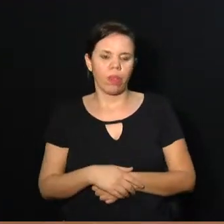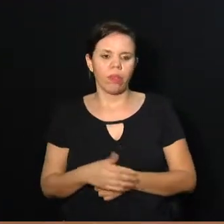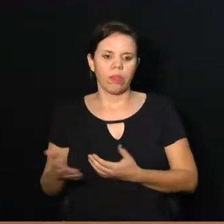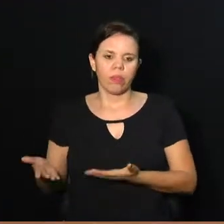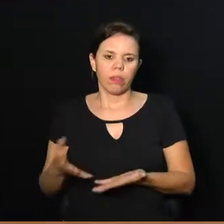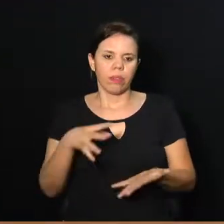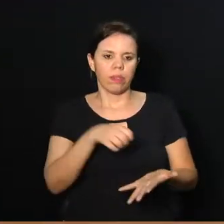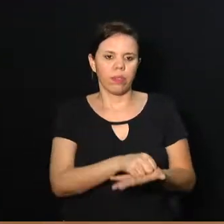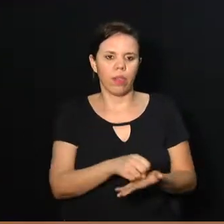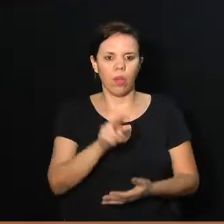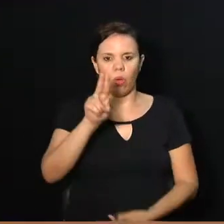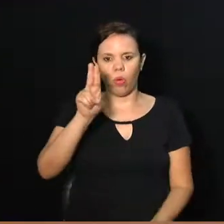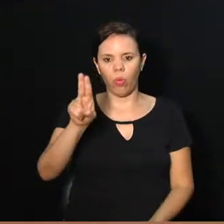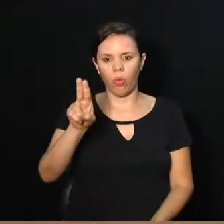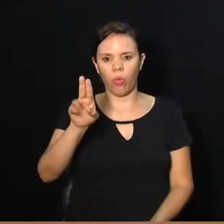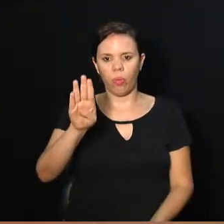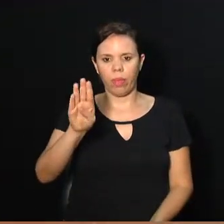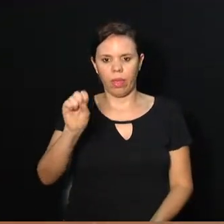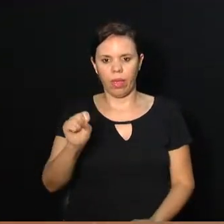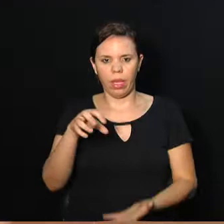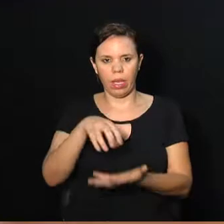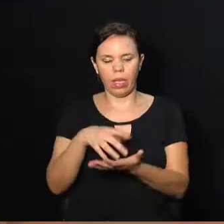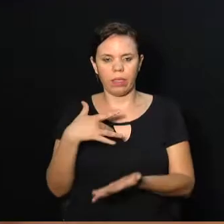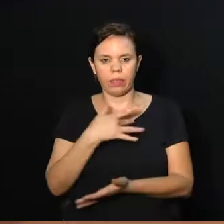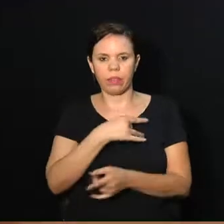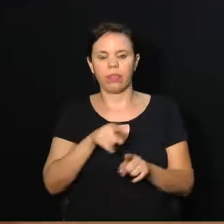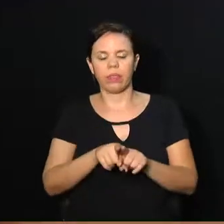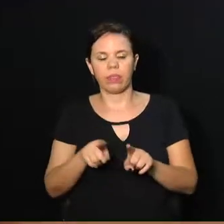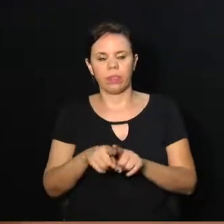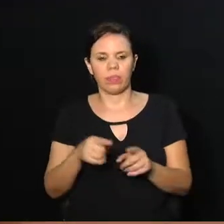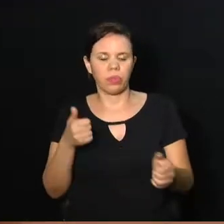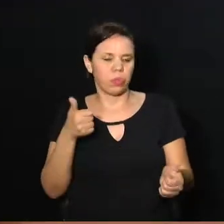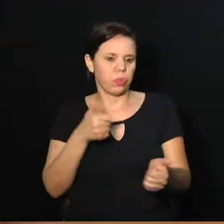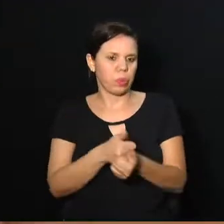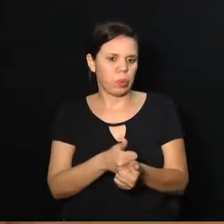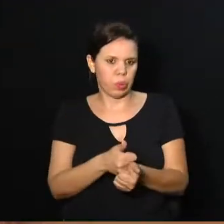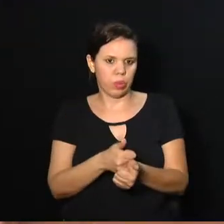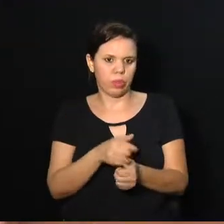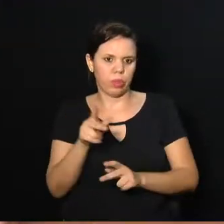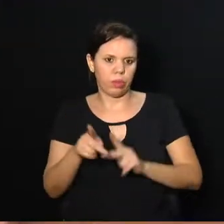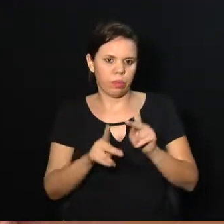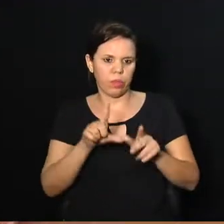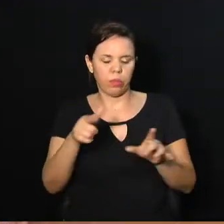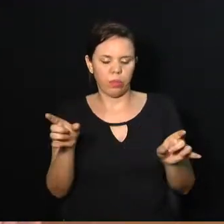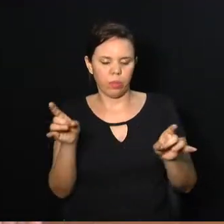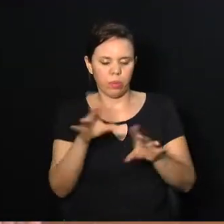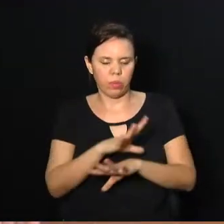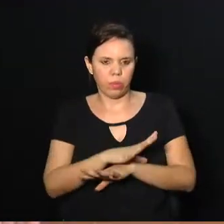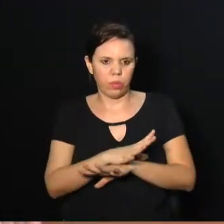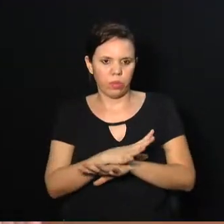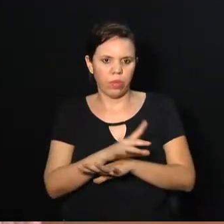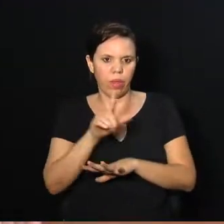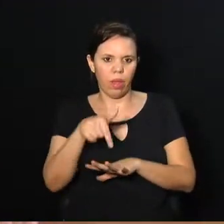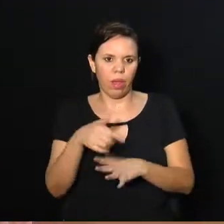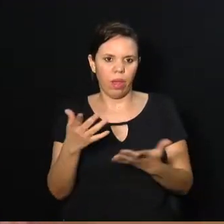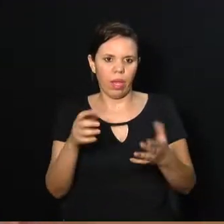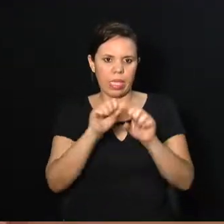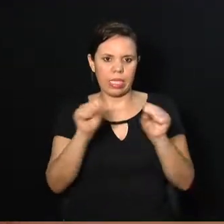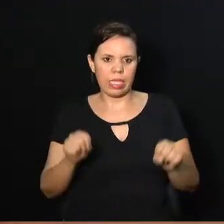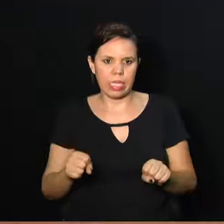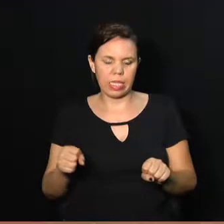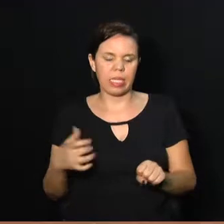para a UBS e aí a rede acompanha. Então, nosso acompanhamento pós-alta é a rede. É a rede de atendimento da